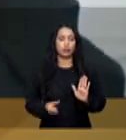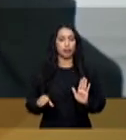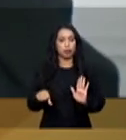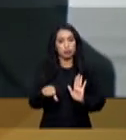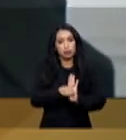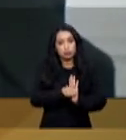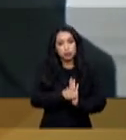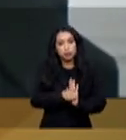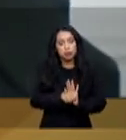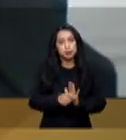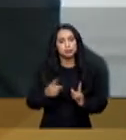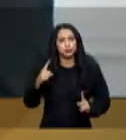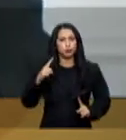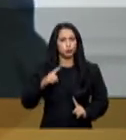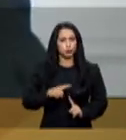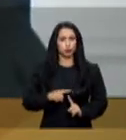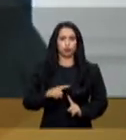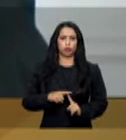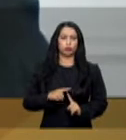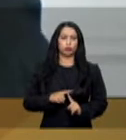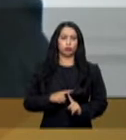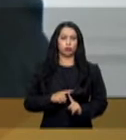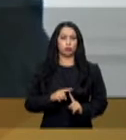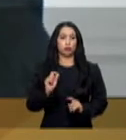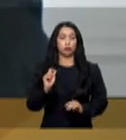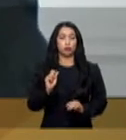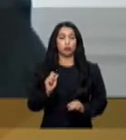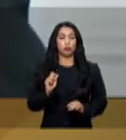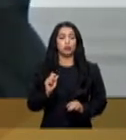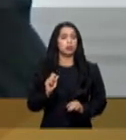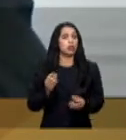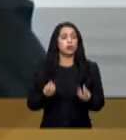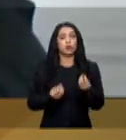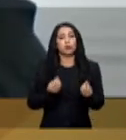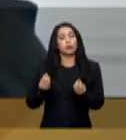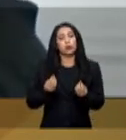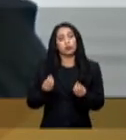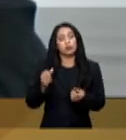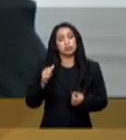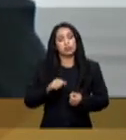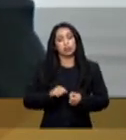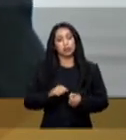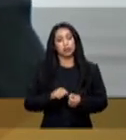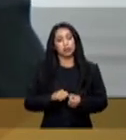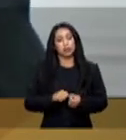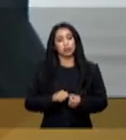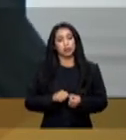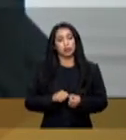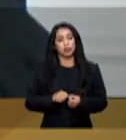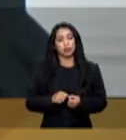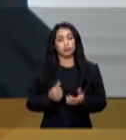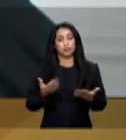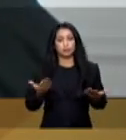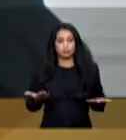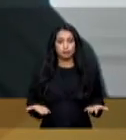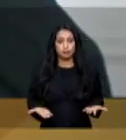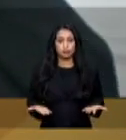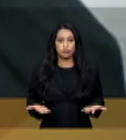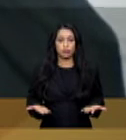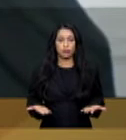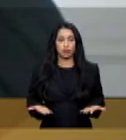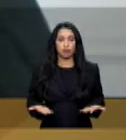que não tipificada especificamente para a conduta praticada pelo agente. Então, por